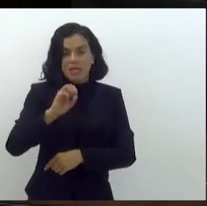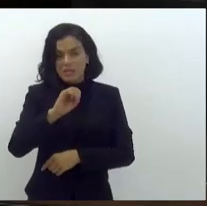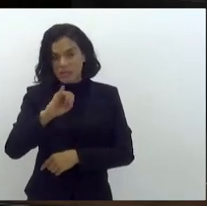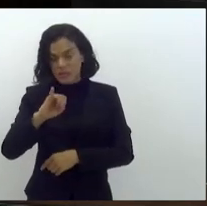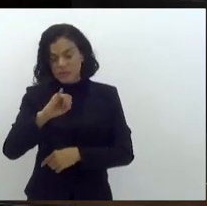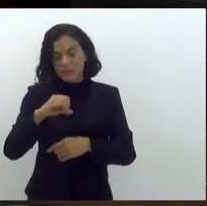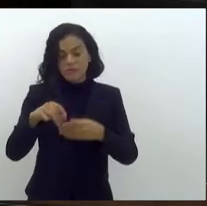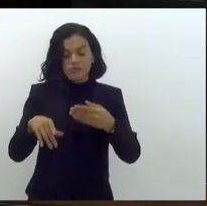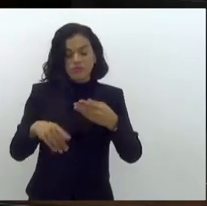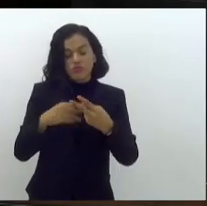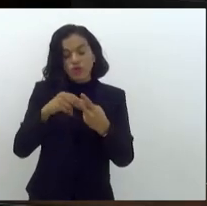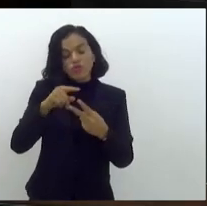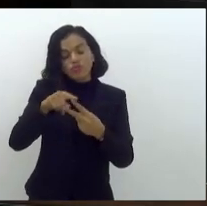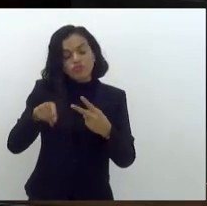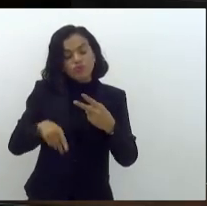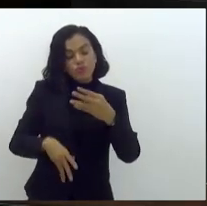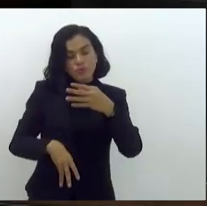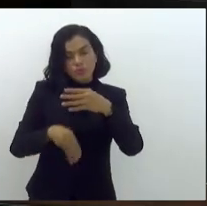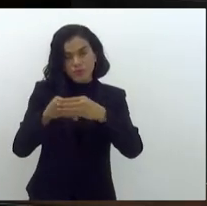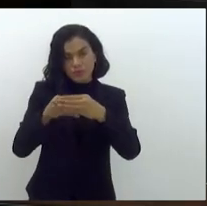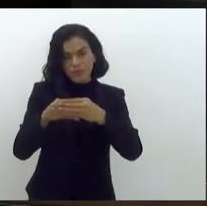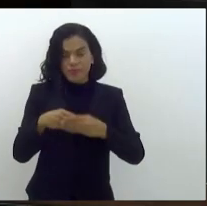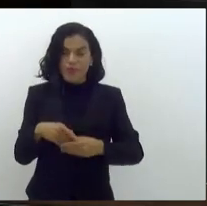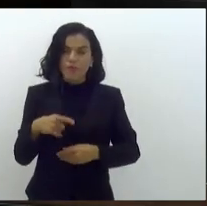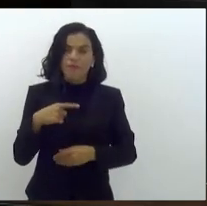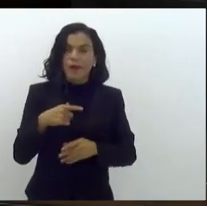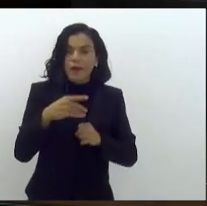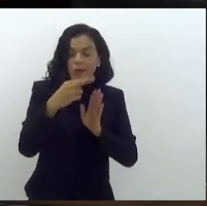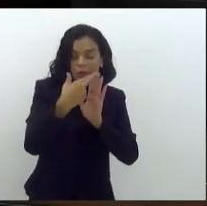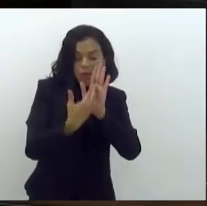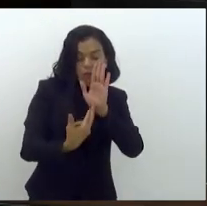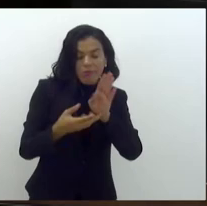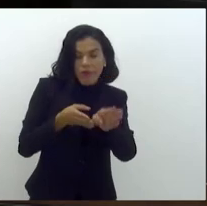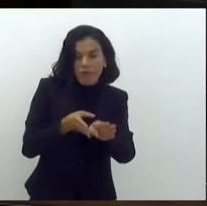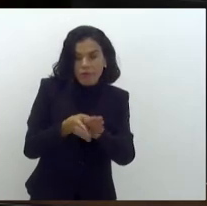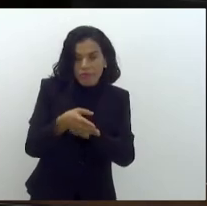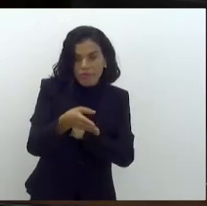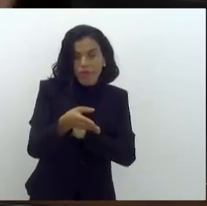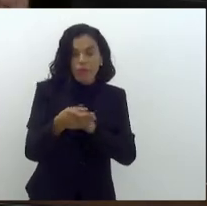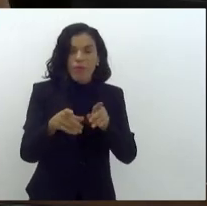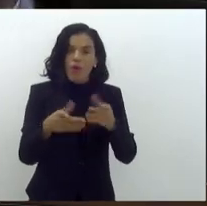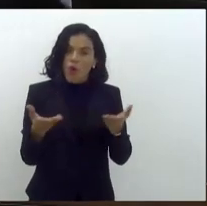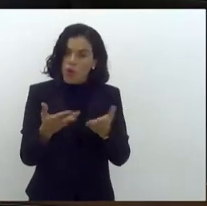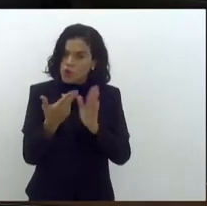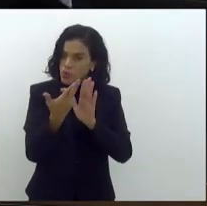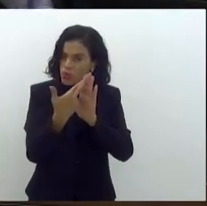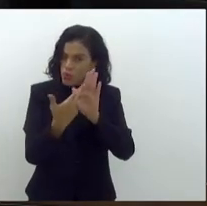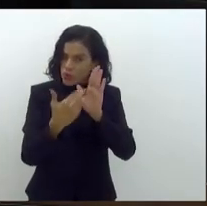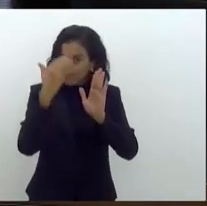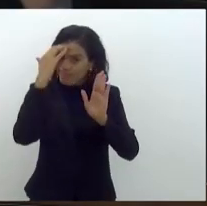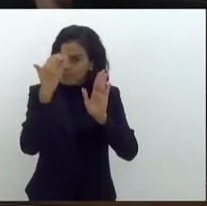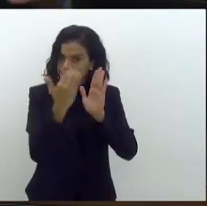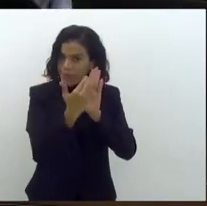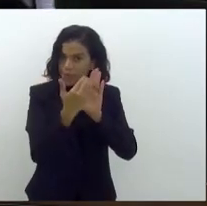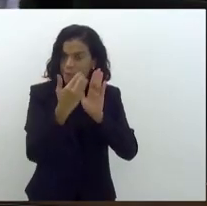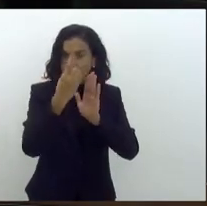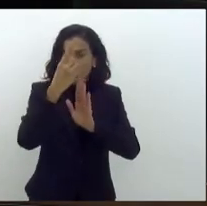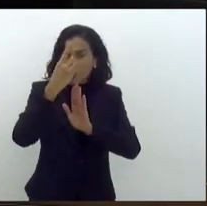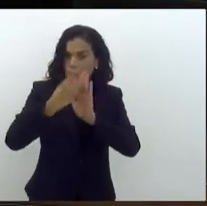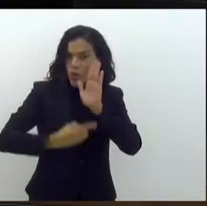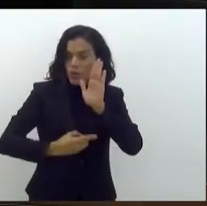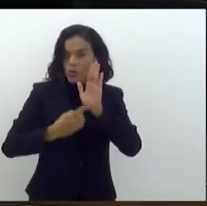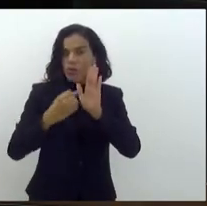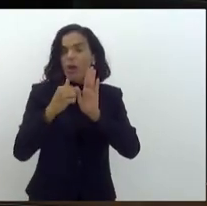que vai normalizar vai regulamentar hoje o regulamento a doutrina é muito clara